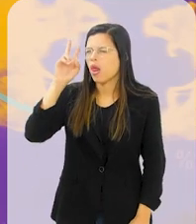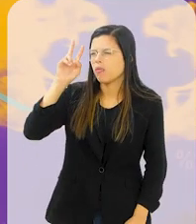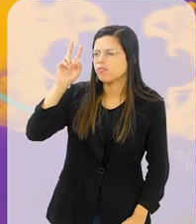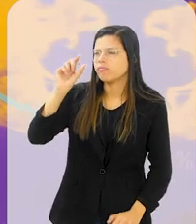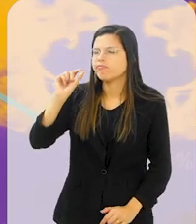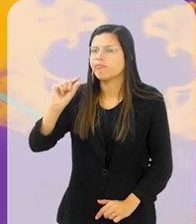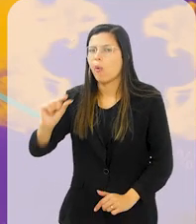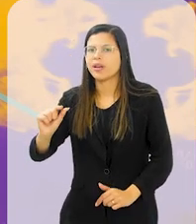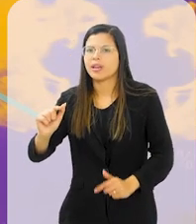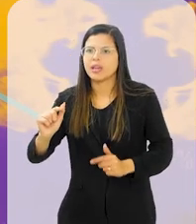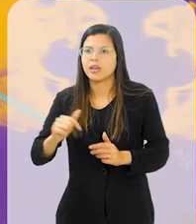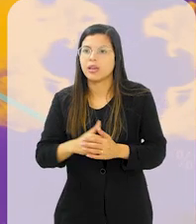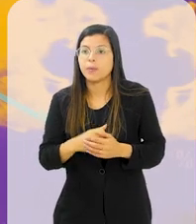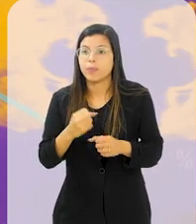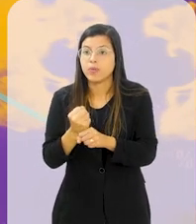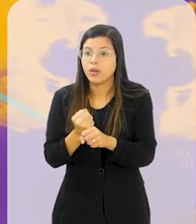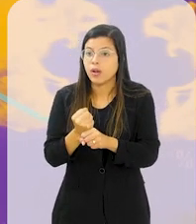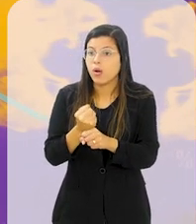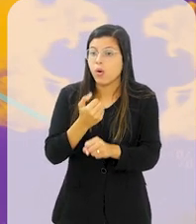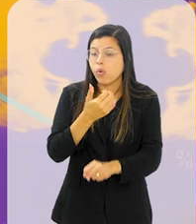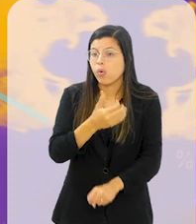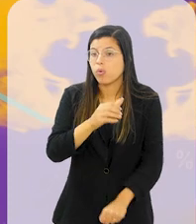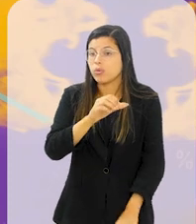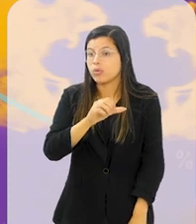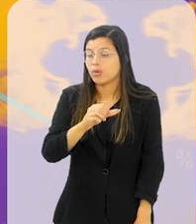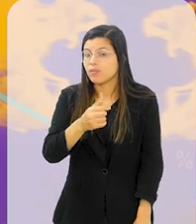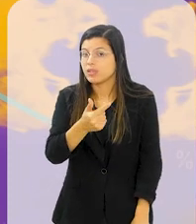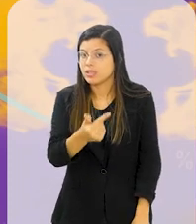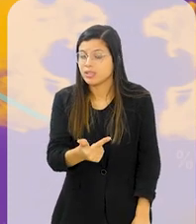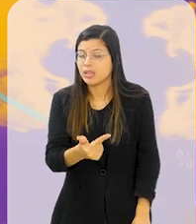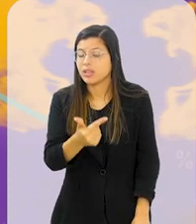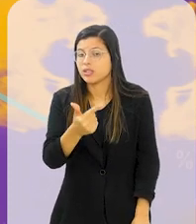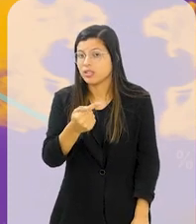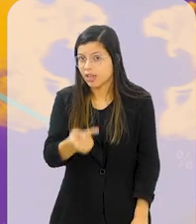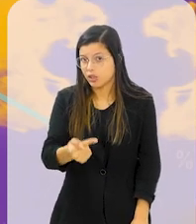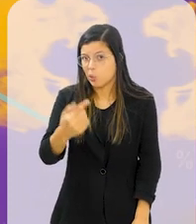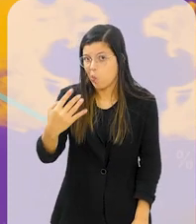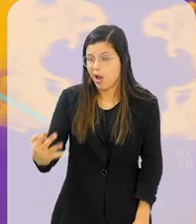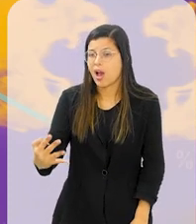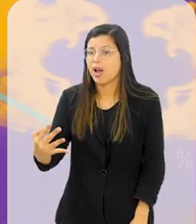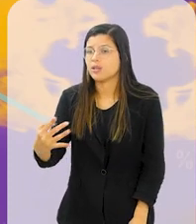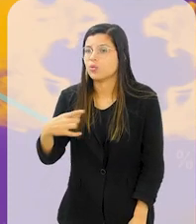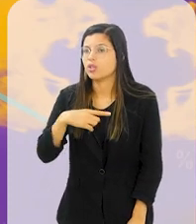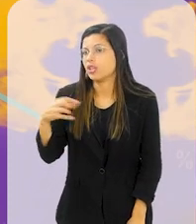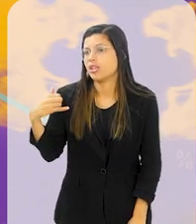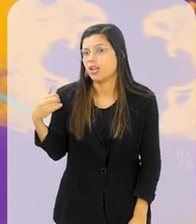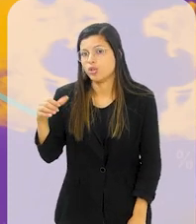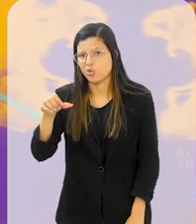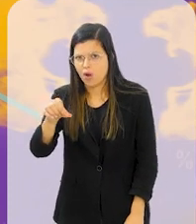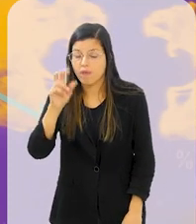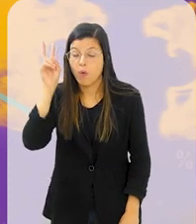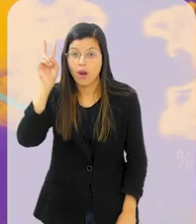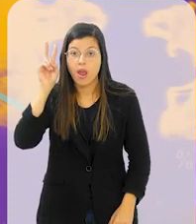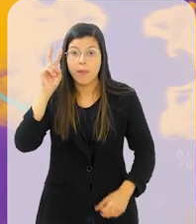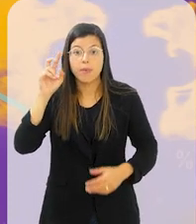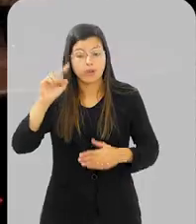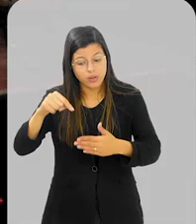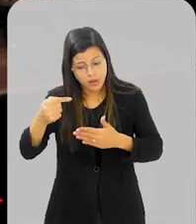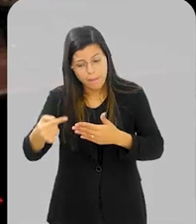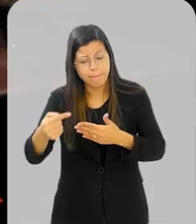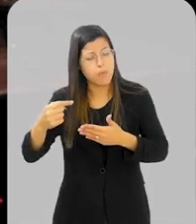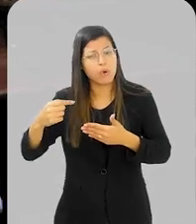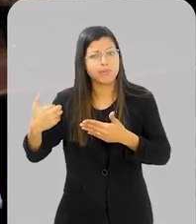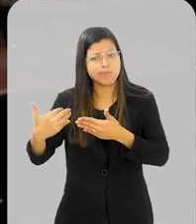lembrança de 1970. Já 74 tinha 9 anos. Lembro muito mais. E depois, ao